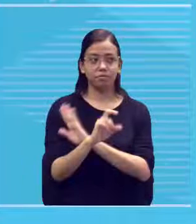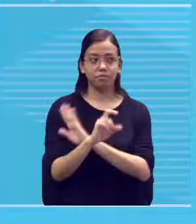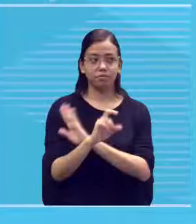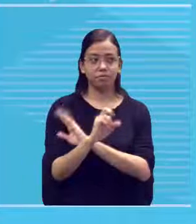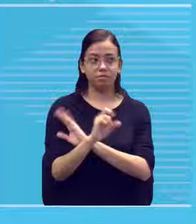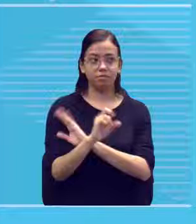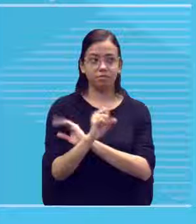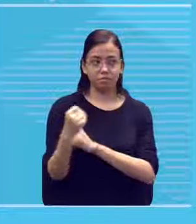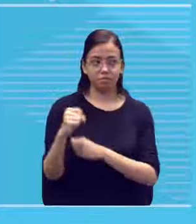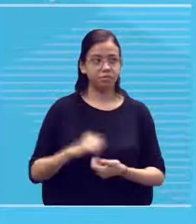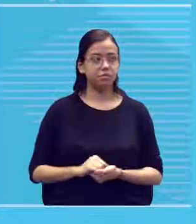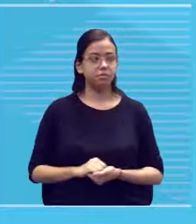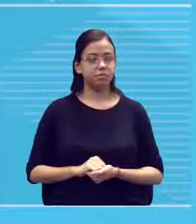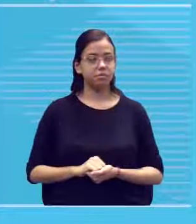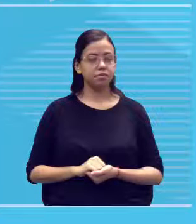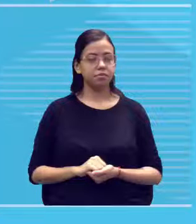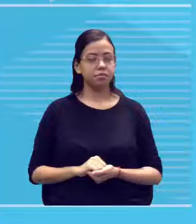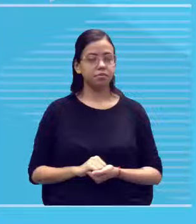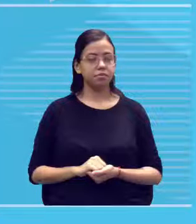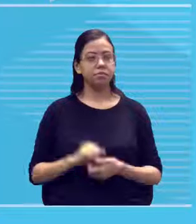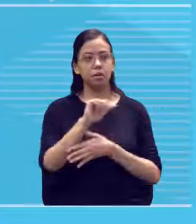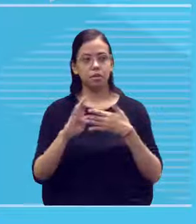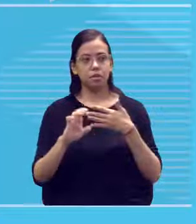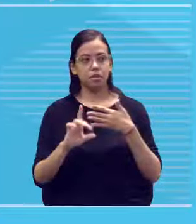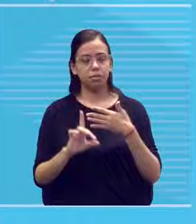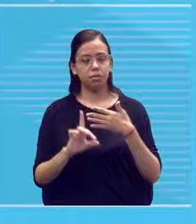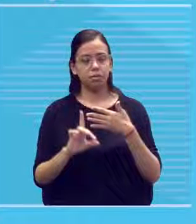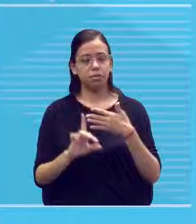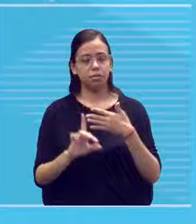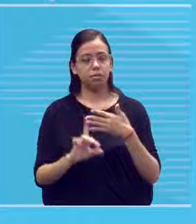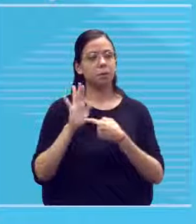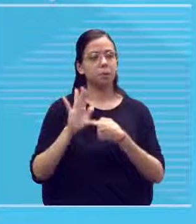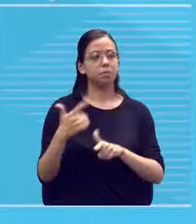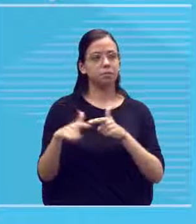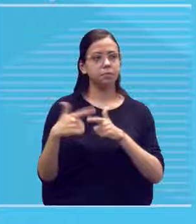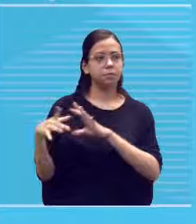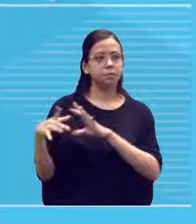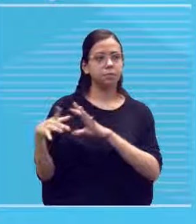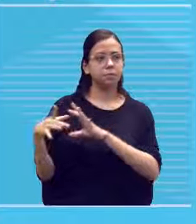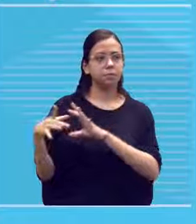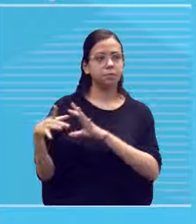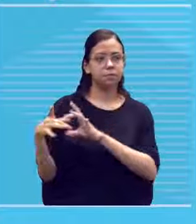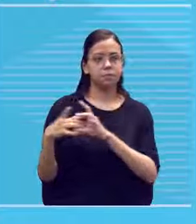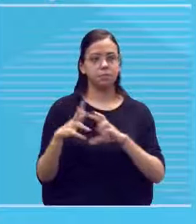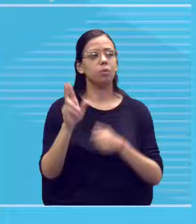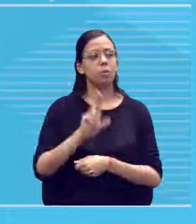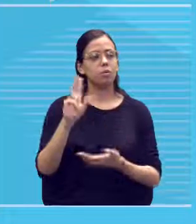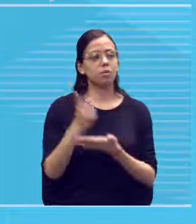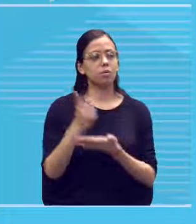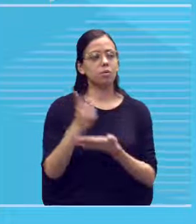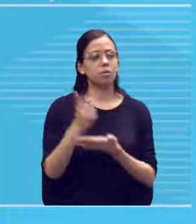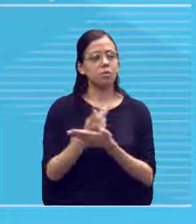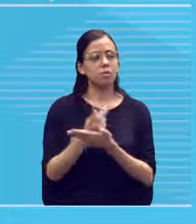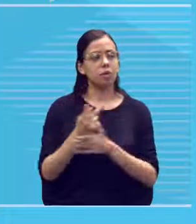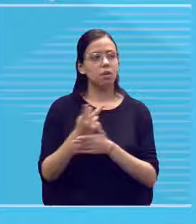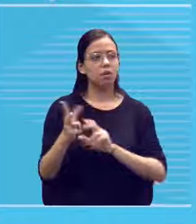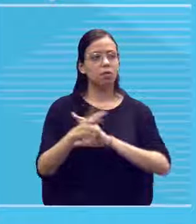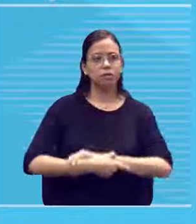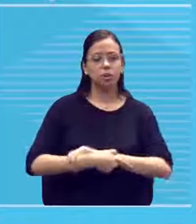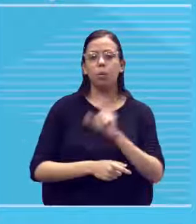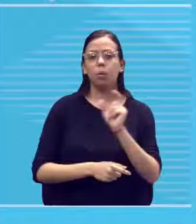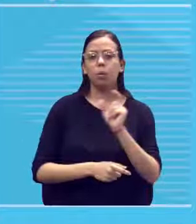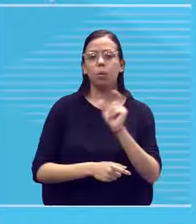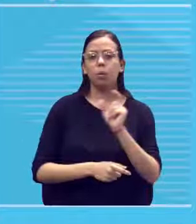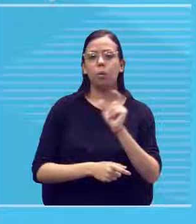apresentam problemas de coesão por causa do Mau uso do conectivo Isto é da palavra que estabelece